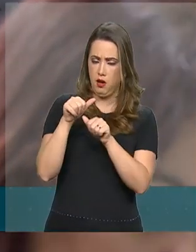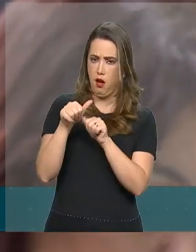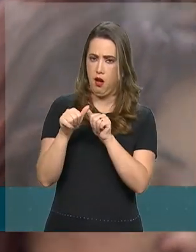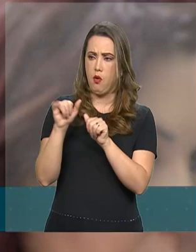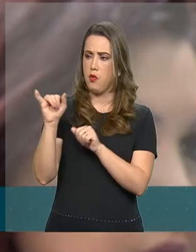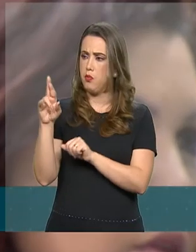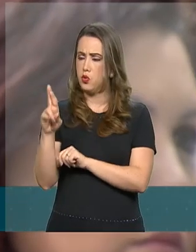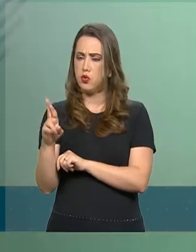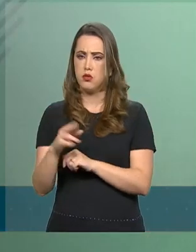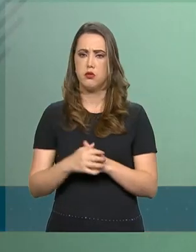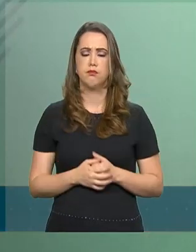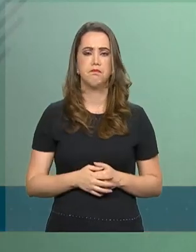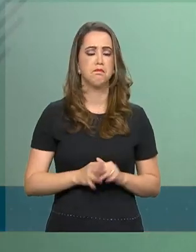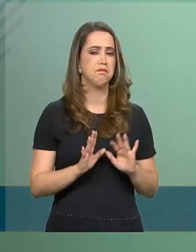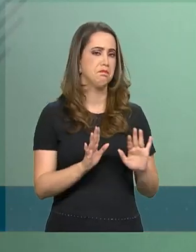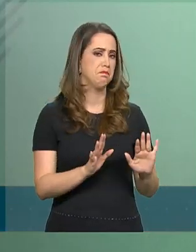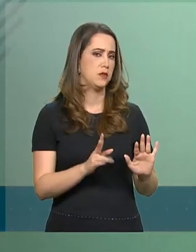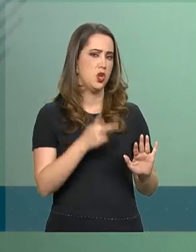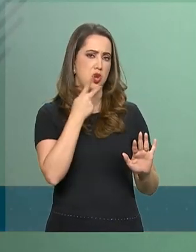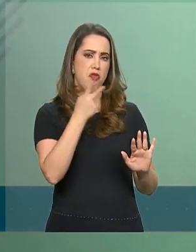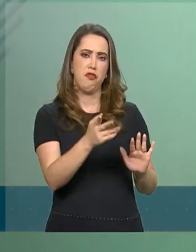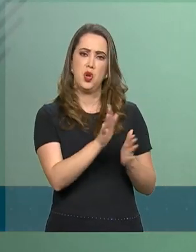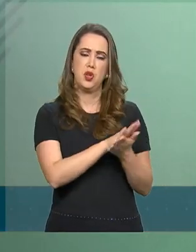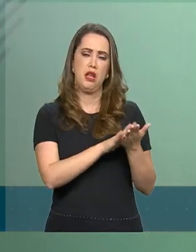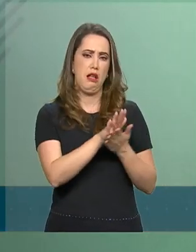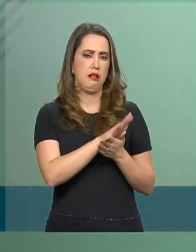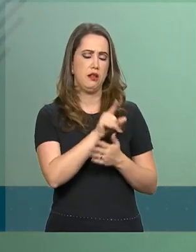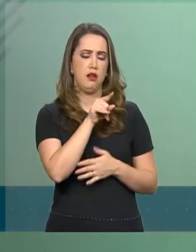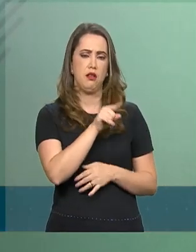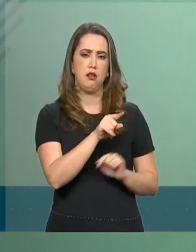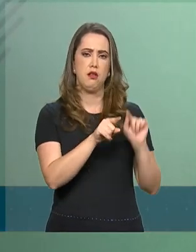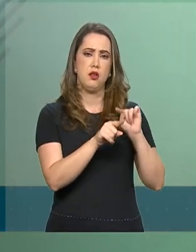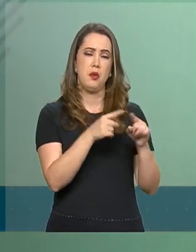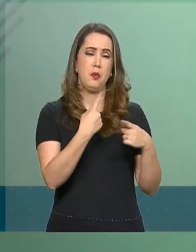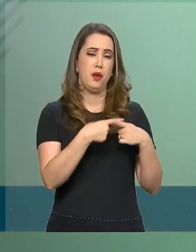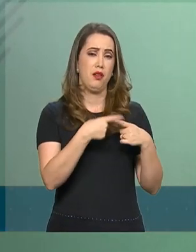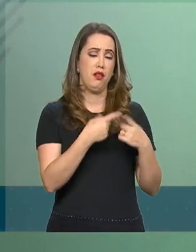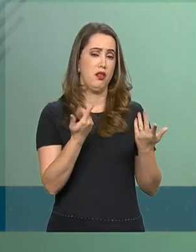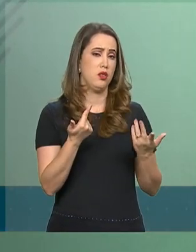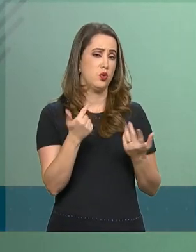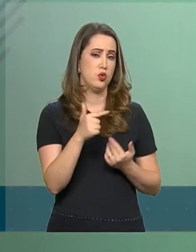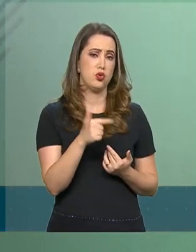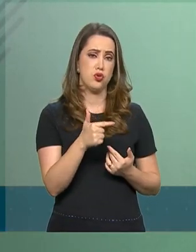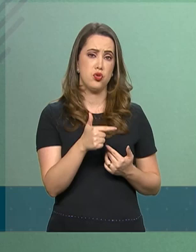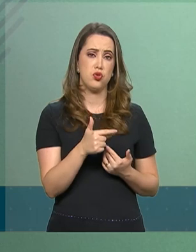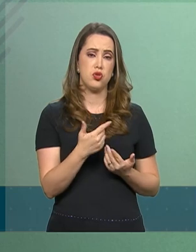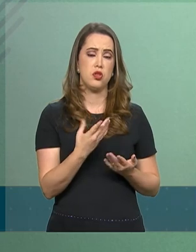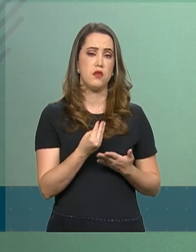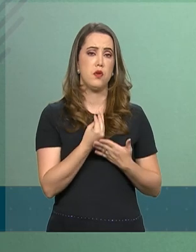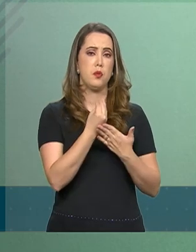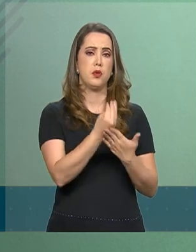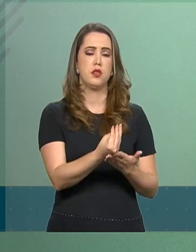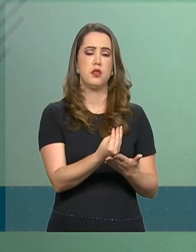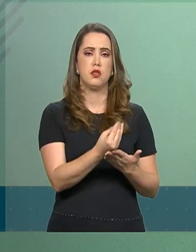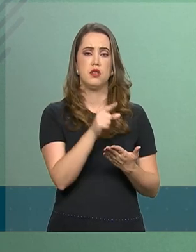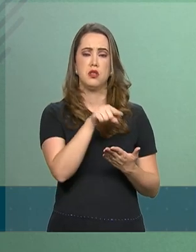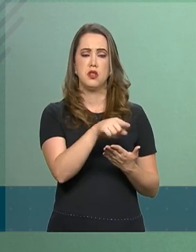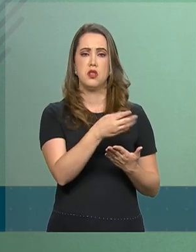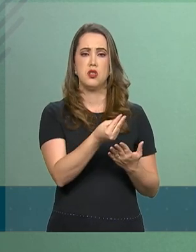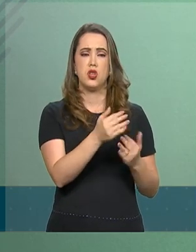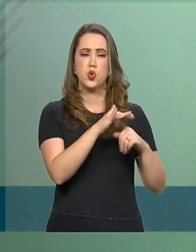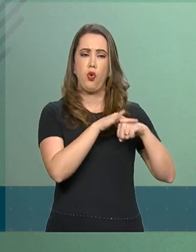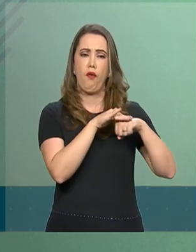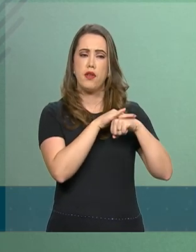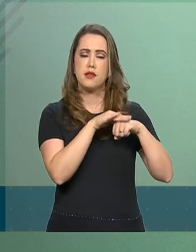tabela eu não sei não fez comentários neste momento até porque eu não tive oportunidade de oferecer esta oportunidade a